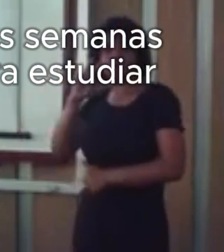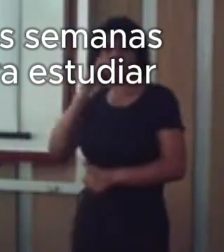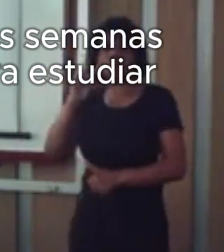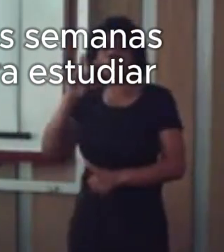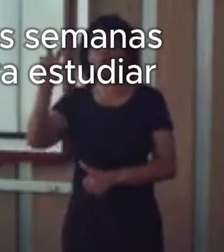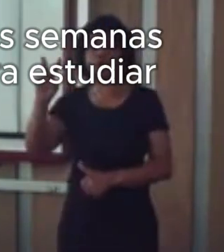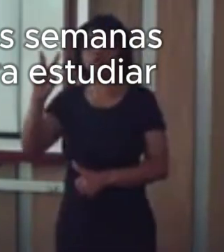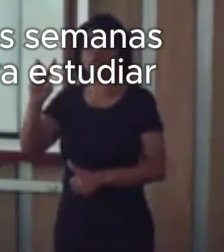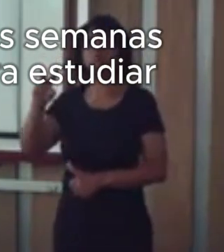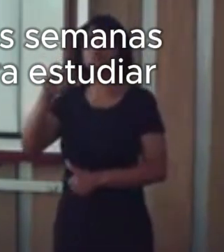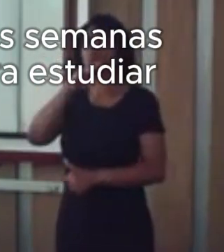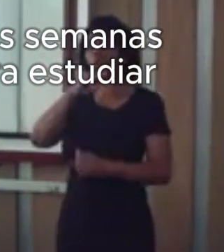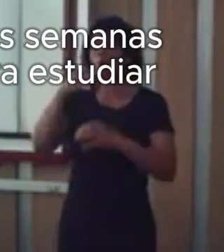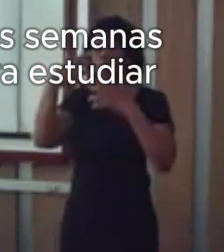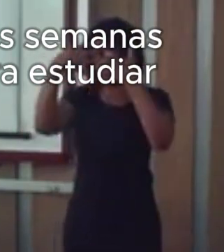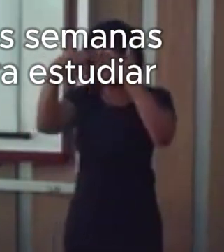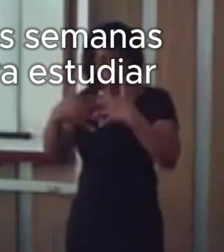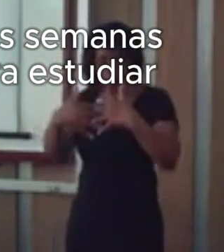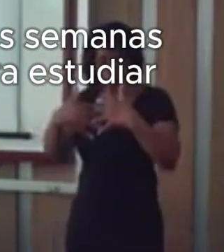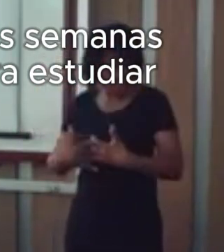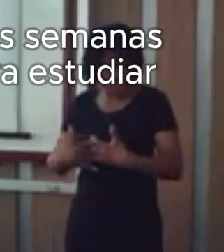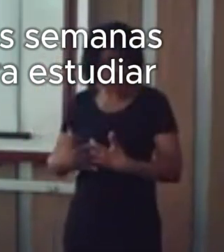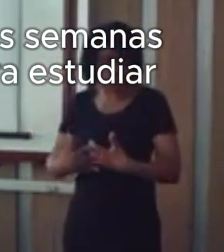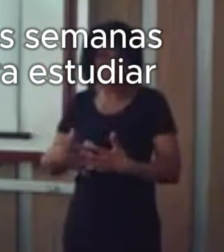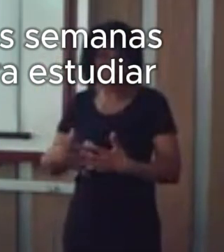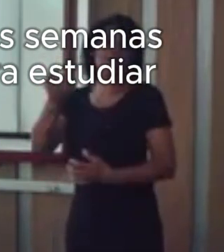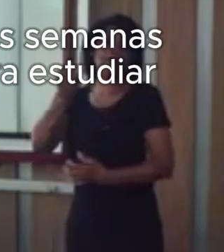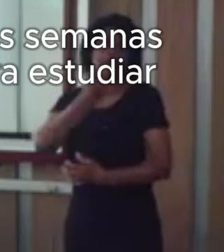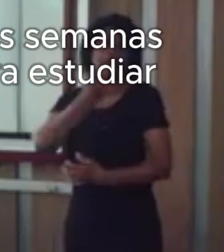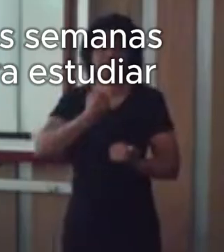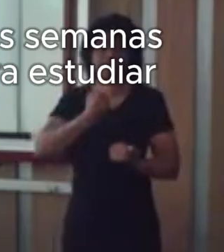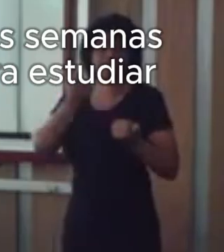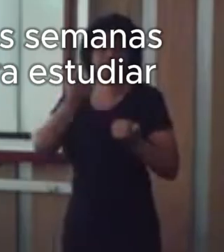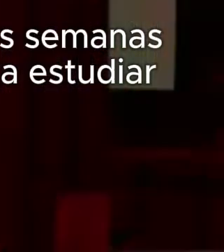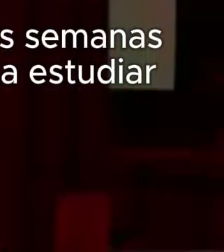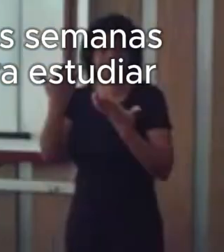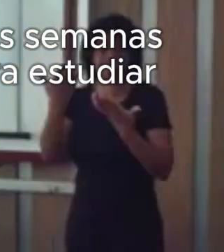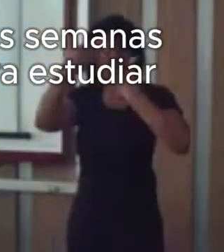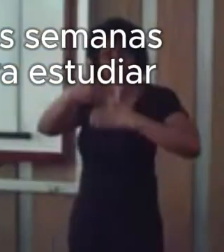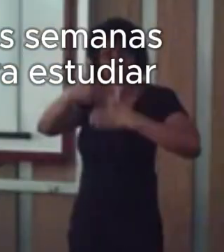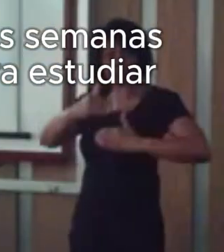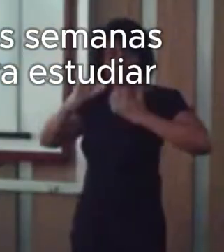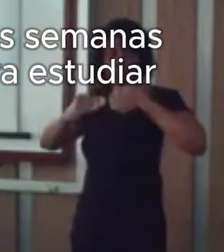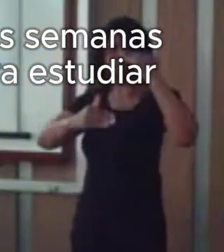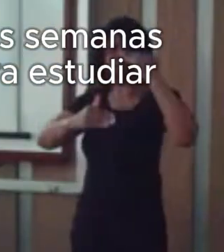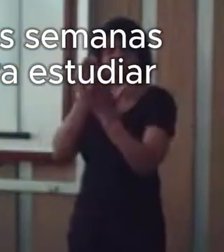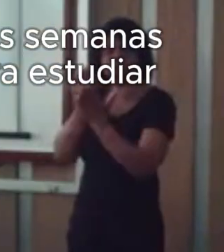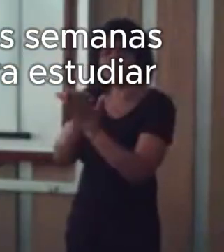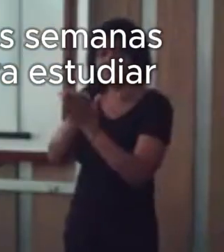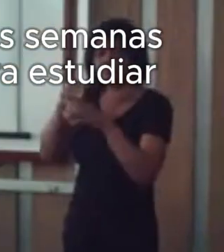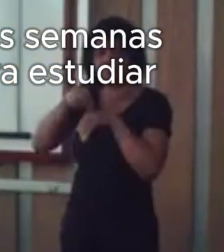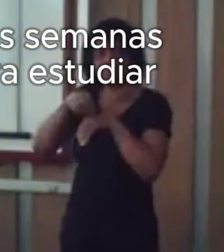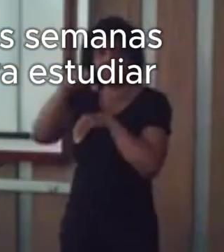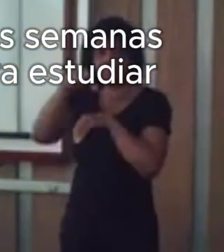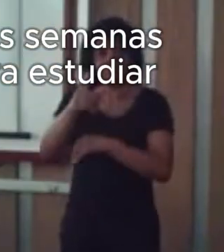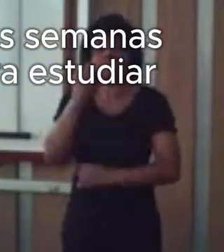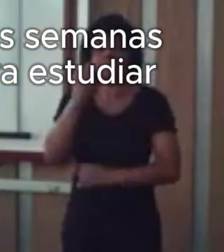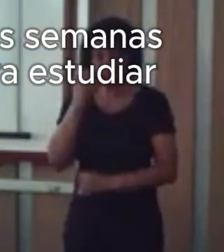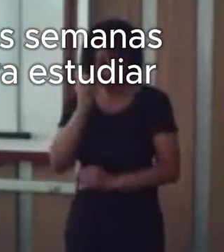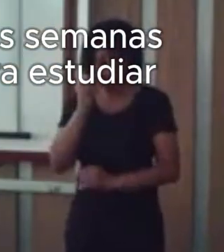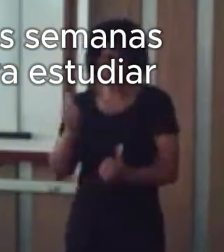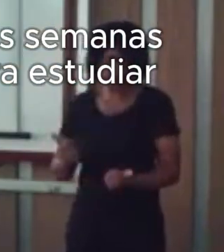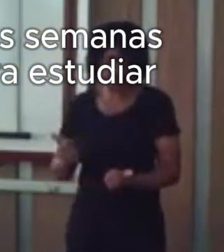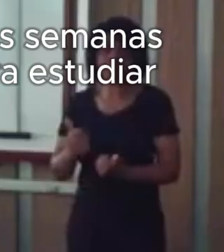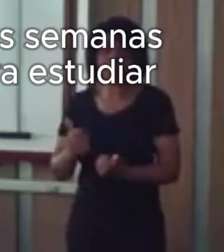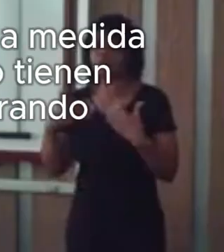score motor. O score motor é a nota que se dá num teste que foi desenvolvido para estudar a locomoção de ratos. Tá? Então,